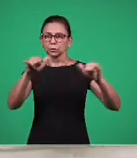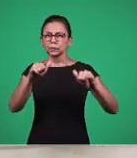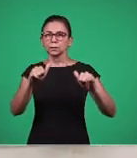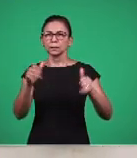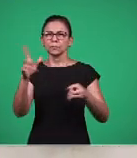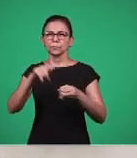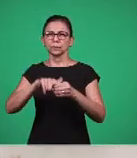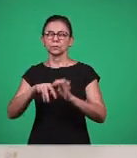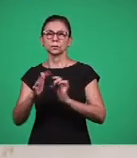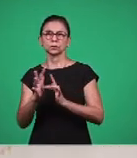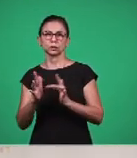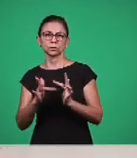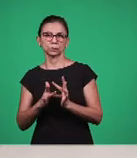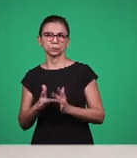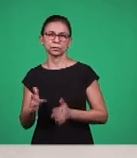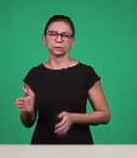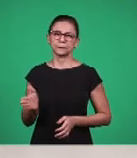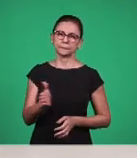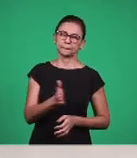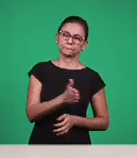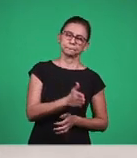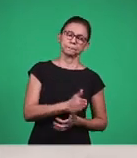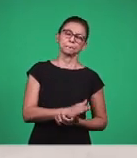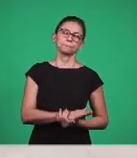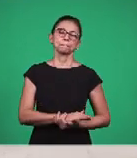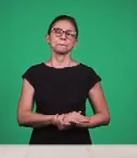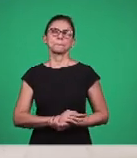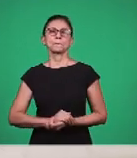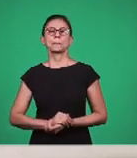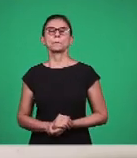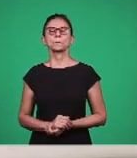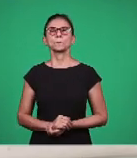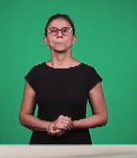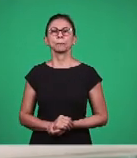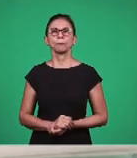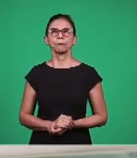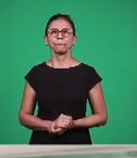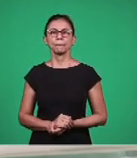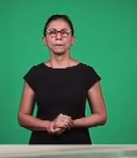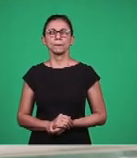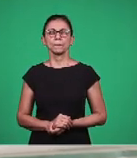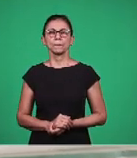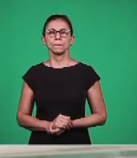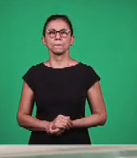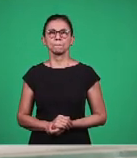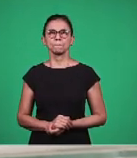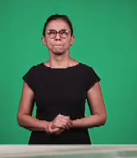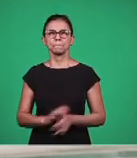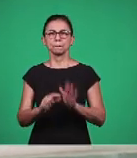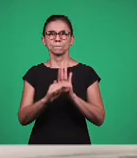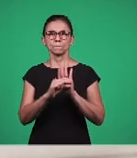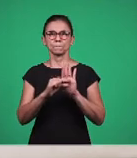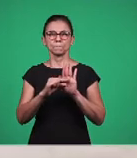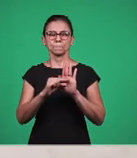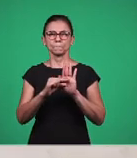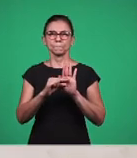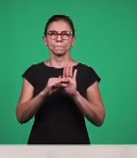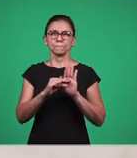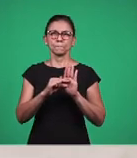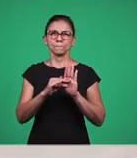e por último, aqui, nós vamos encontrar no verso